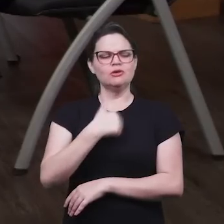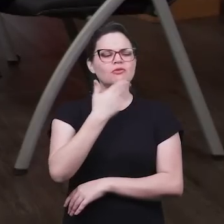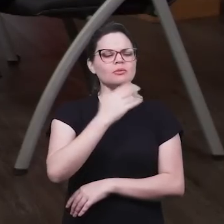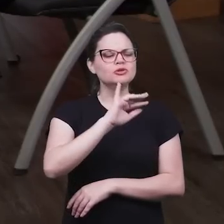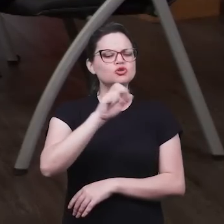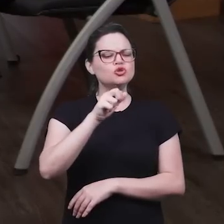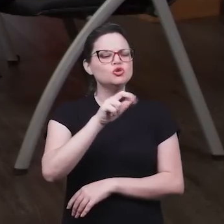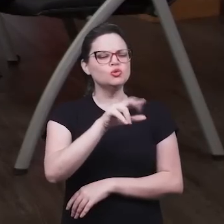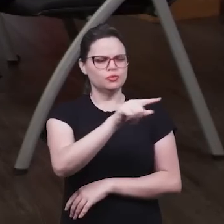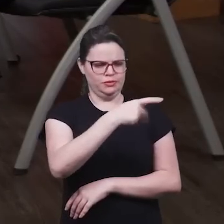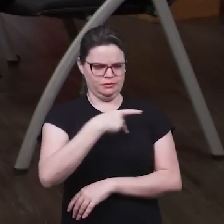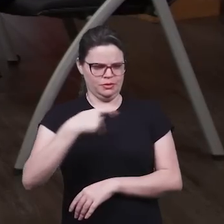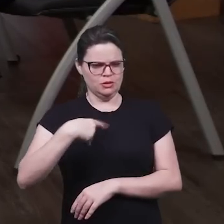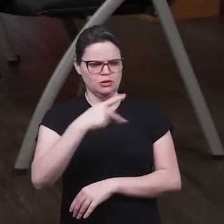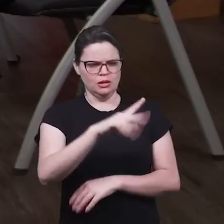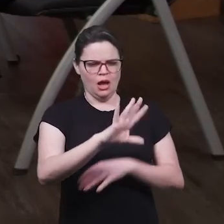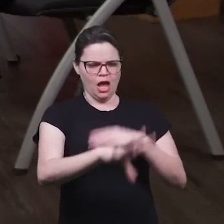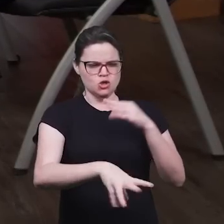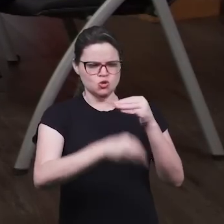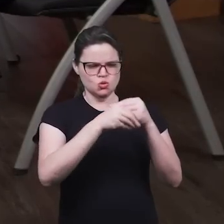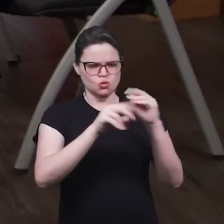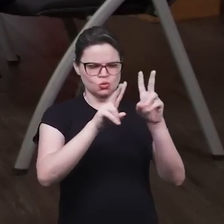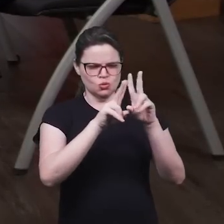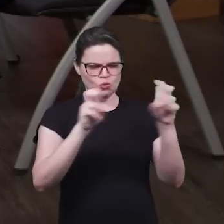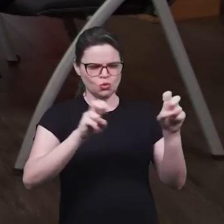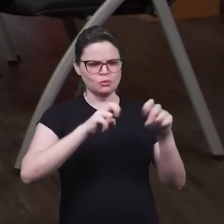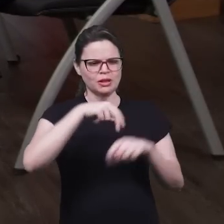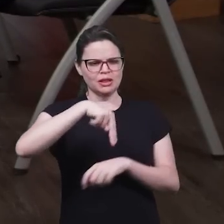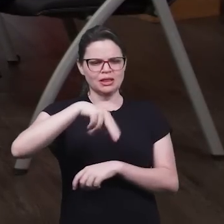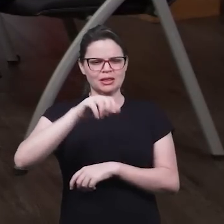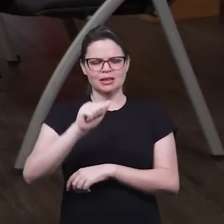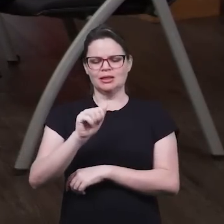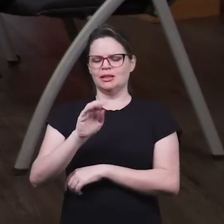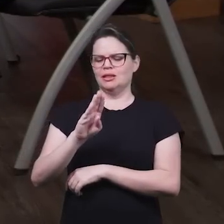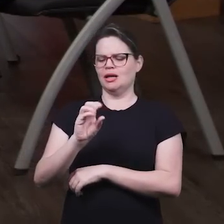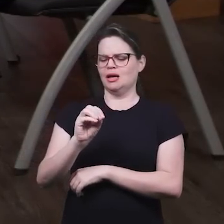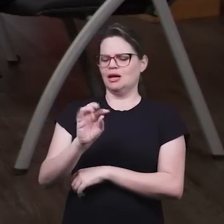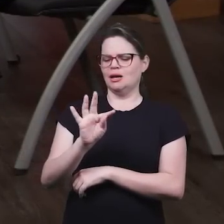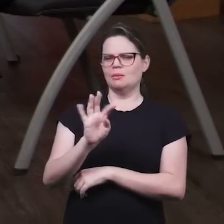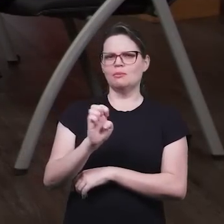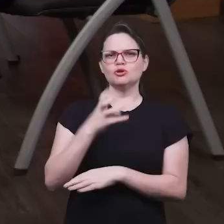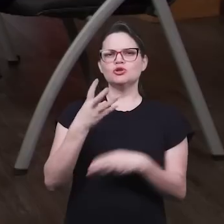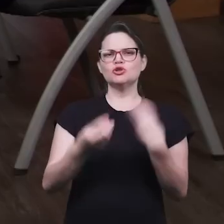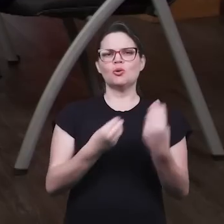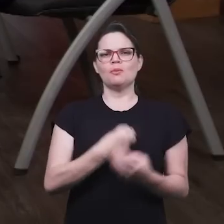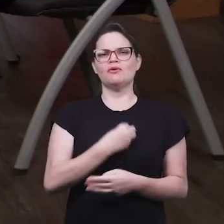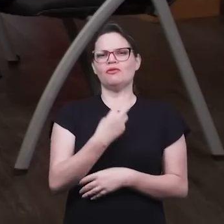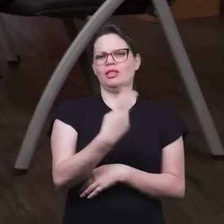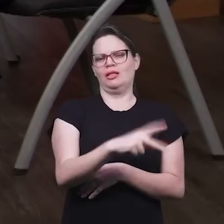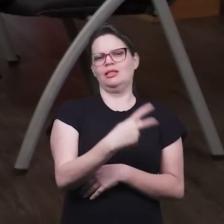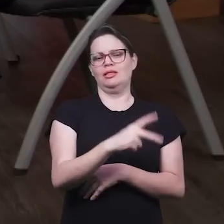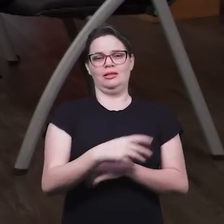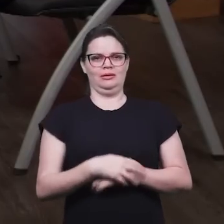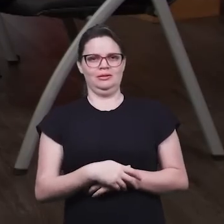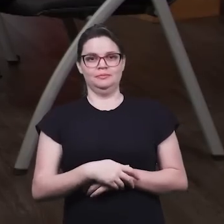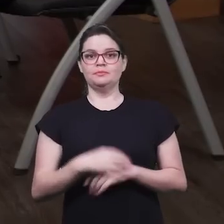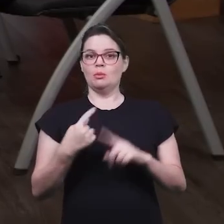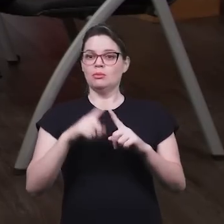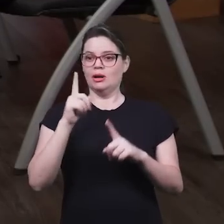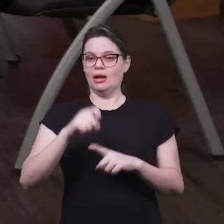histórica da vida de Nabote, porque ele é tão importante para nós e para aquele que está